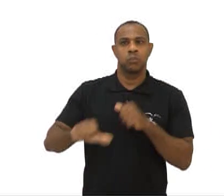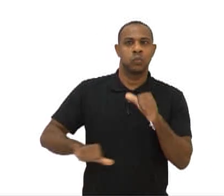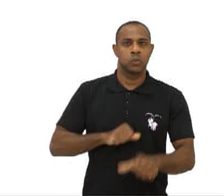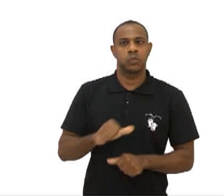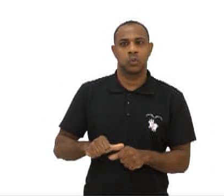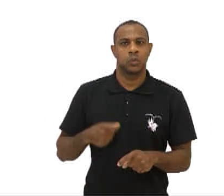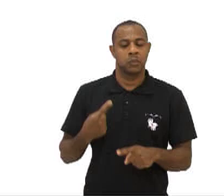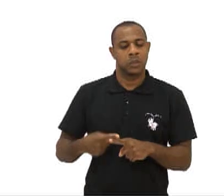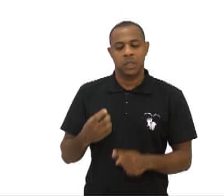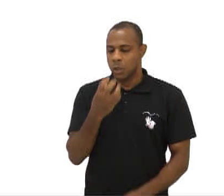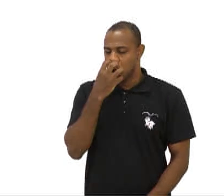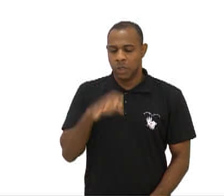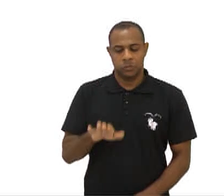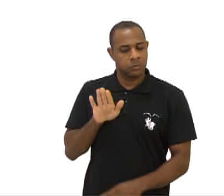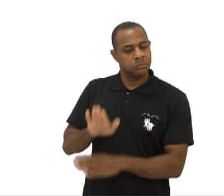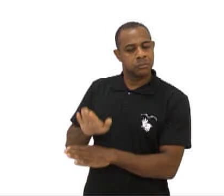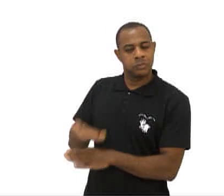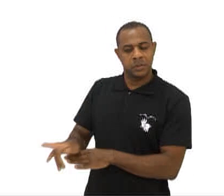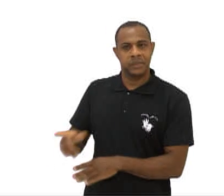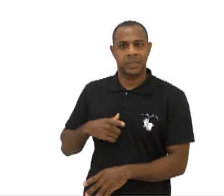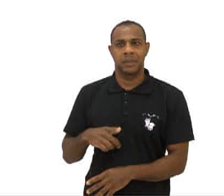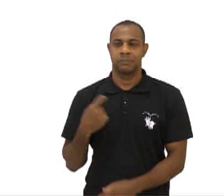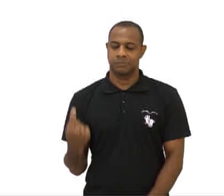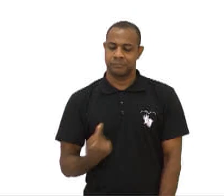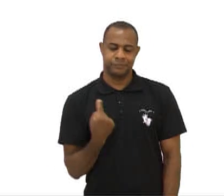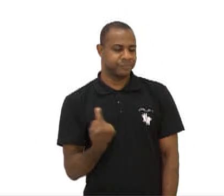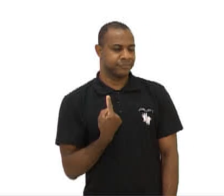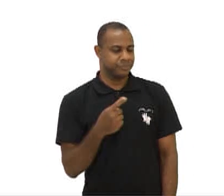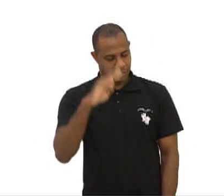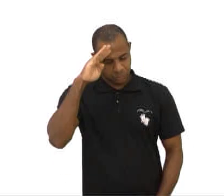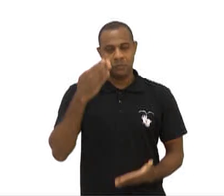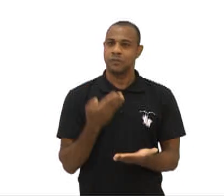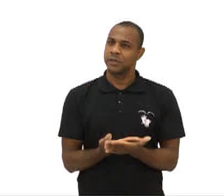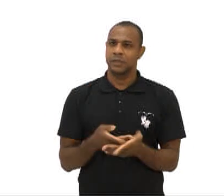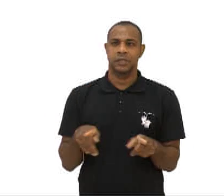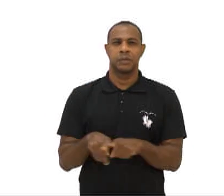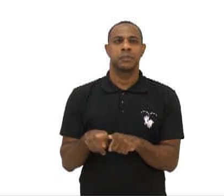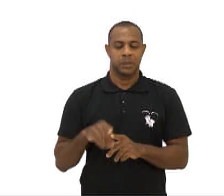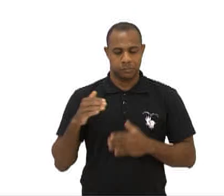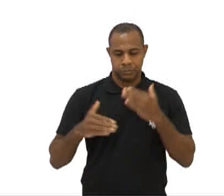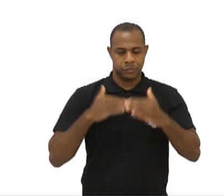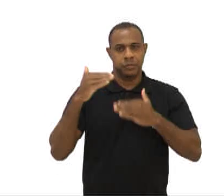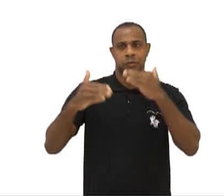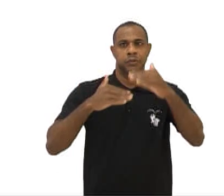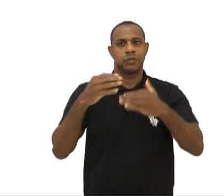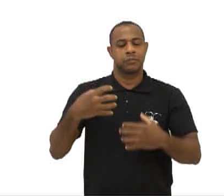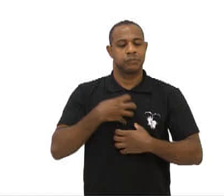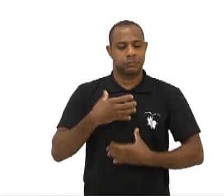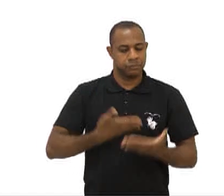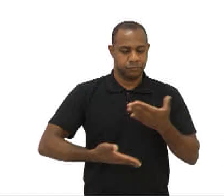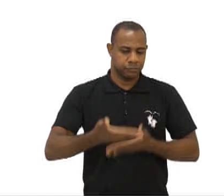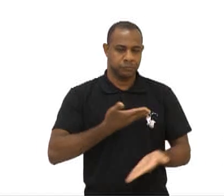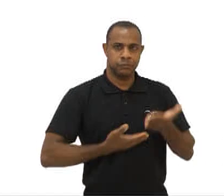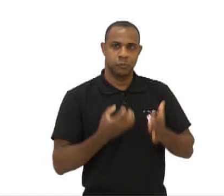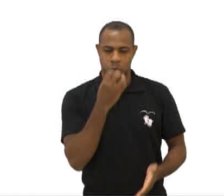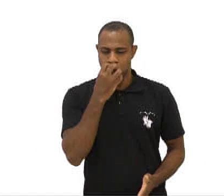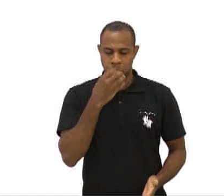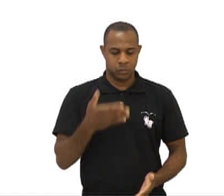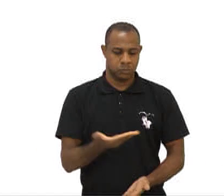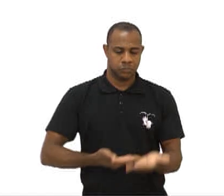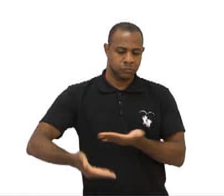animal. Ele está mais independente e confiante e desenvolveu um ótimo relacionamento com o